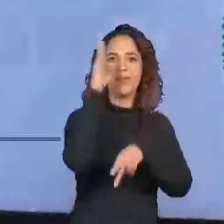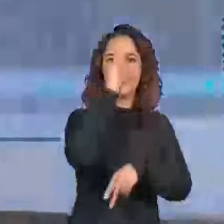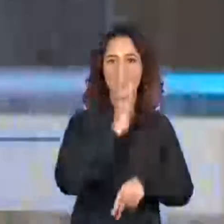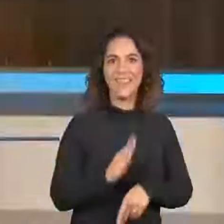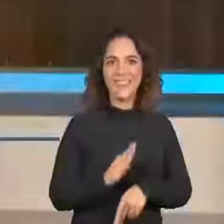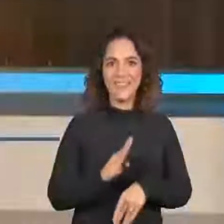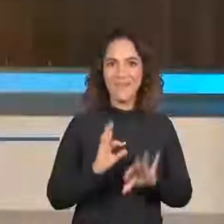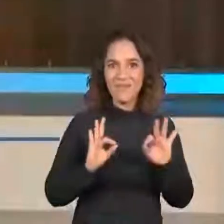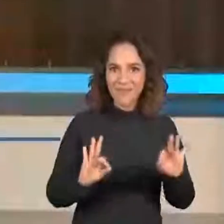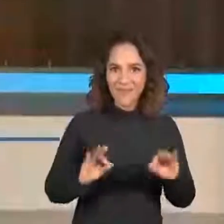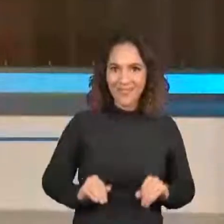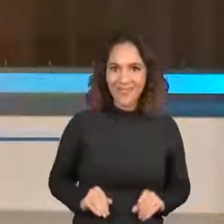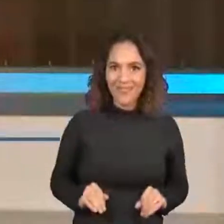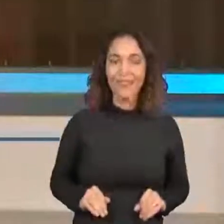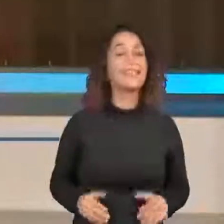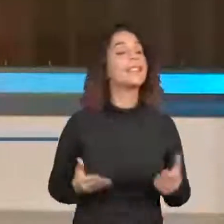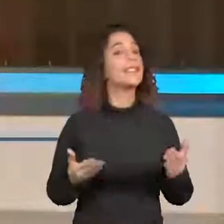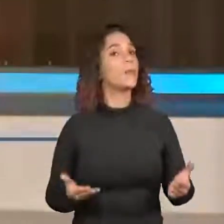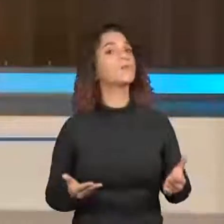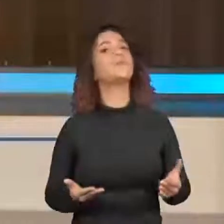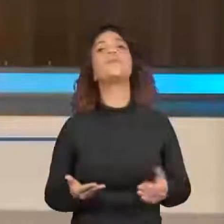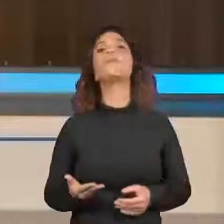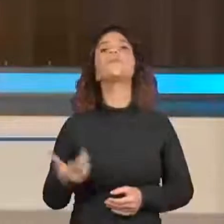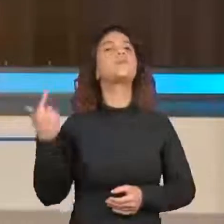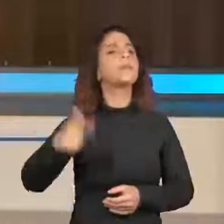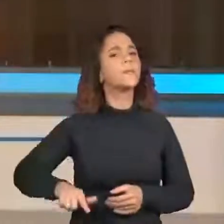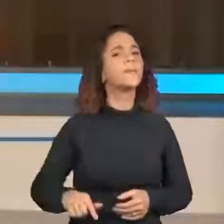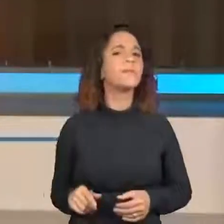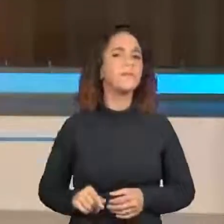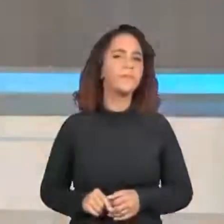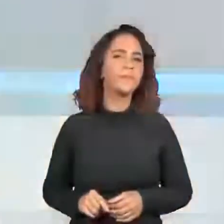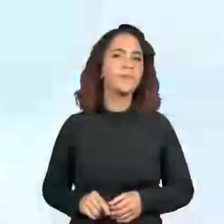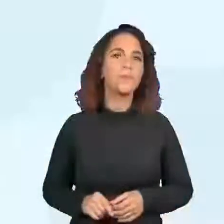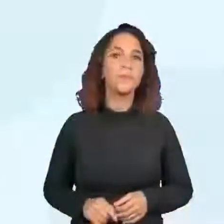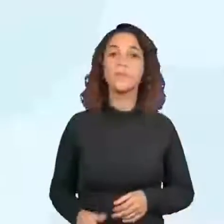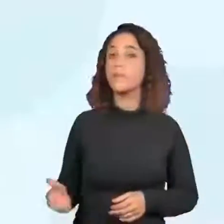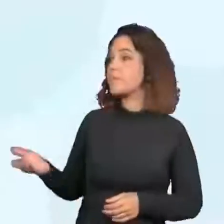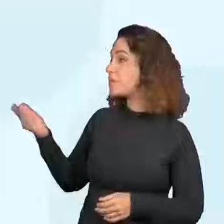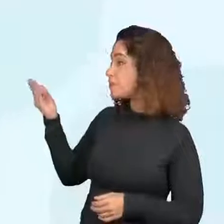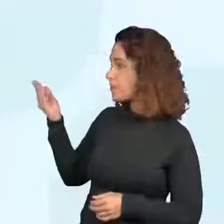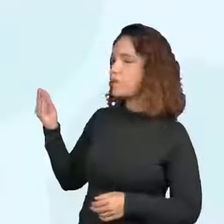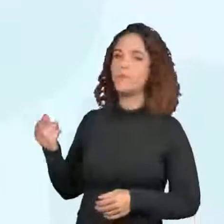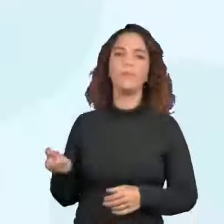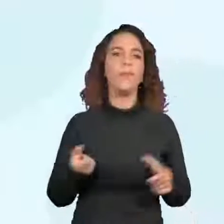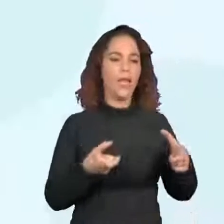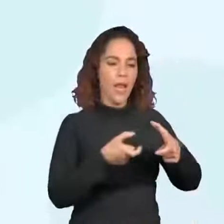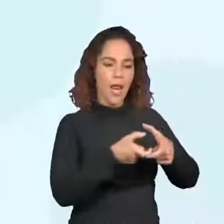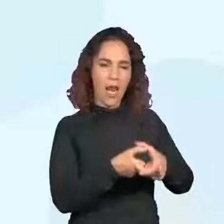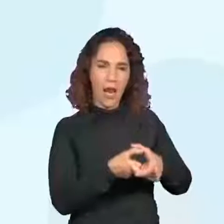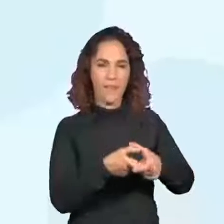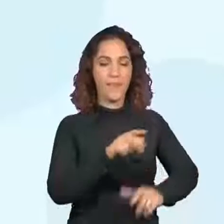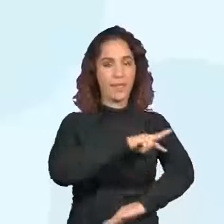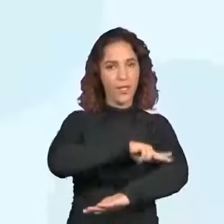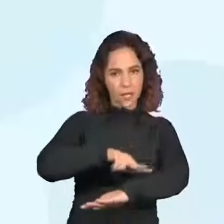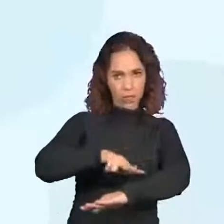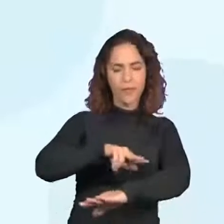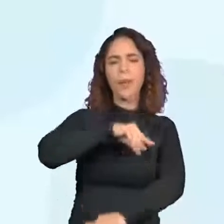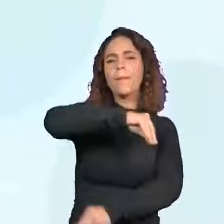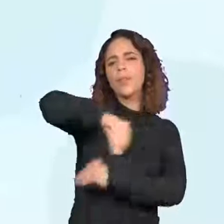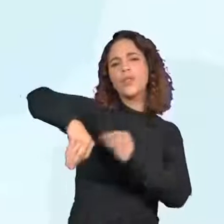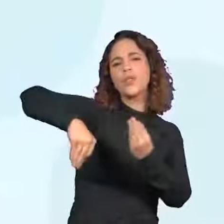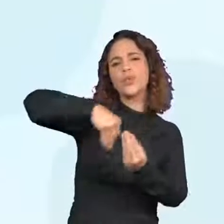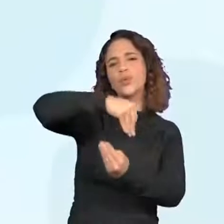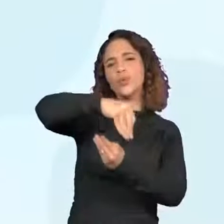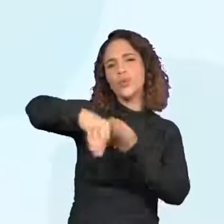certo? Então, vamos lá. O que a gente tem mais? As minorias étnicas, todas as misturas étnicas